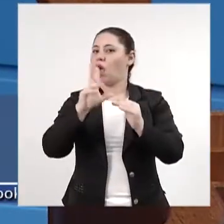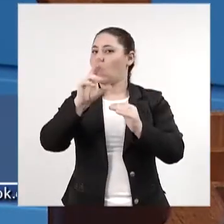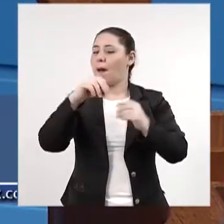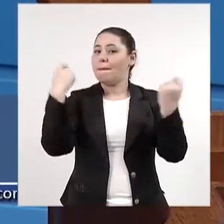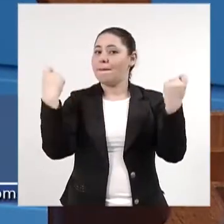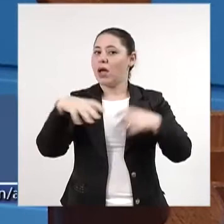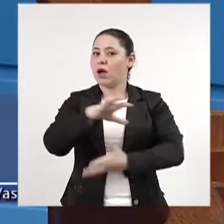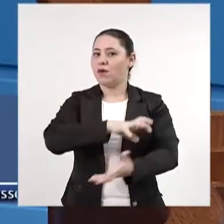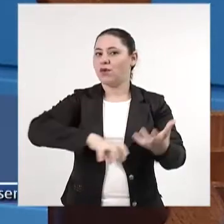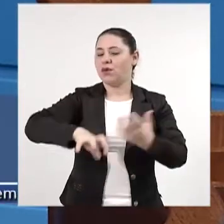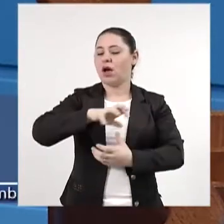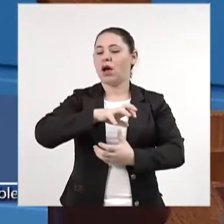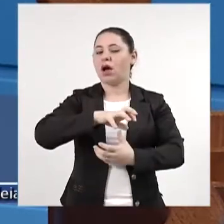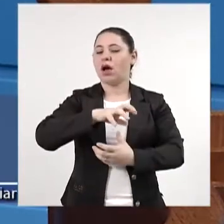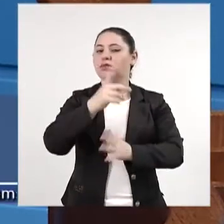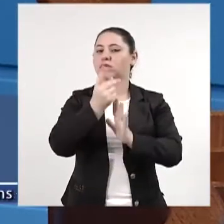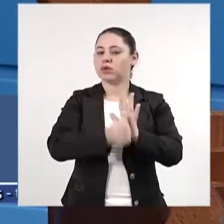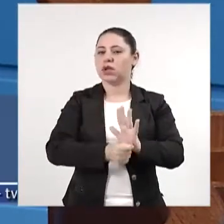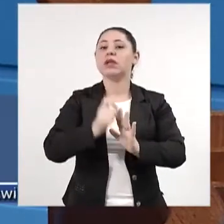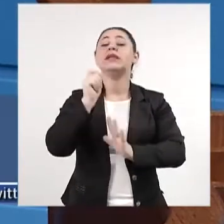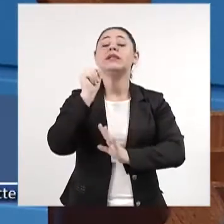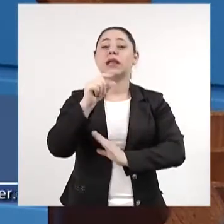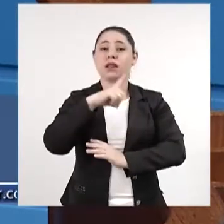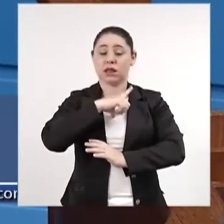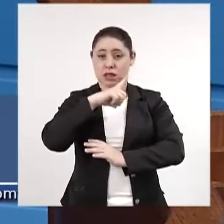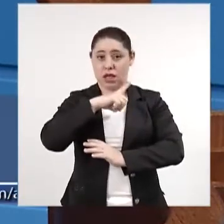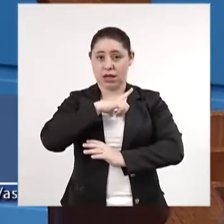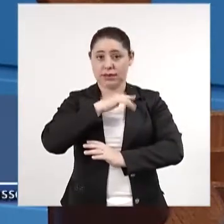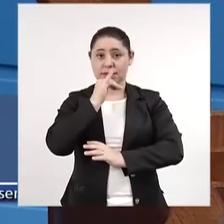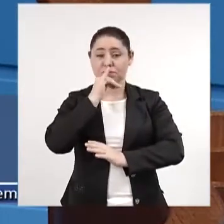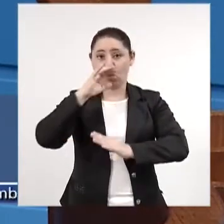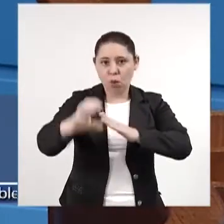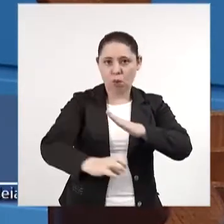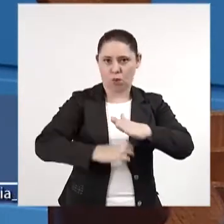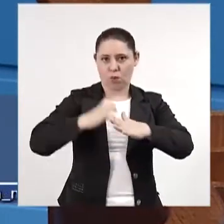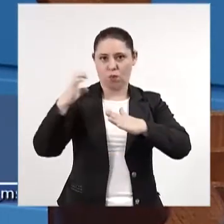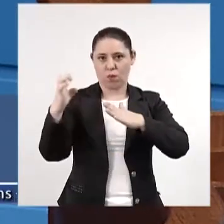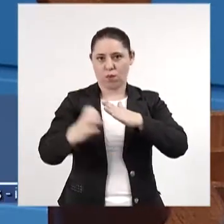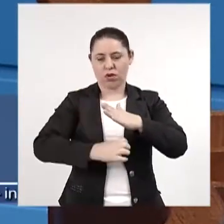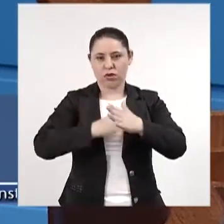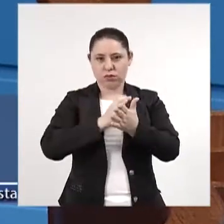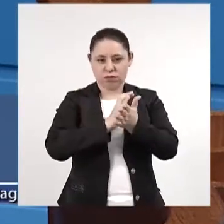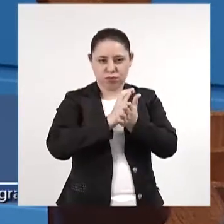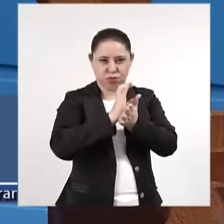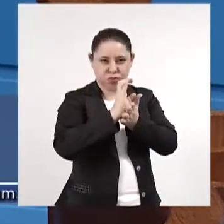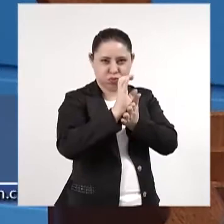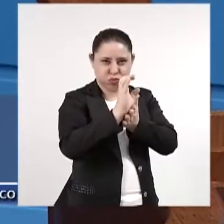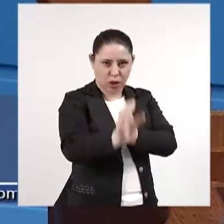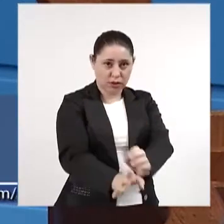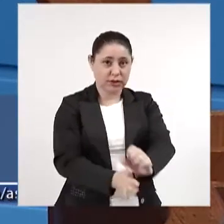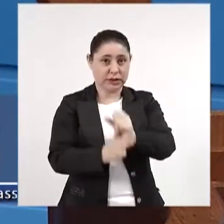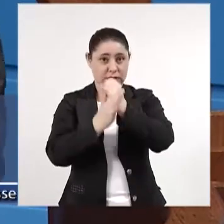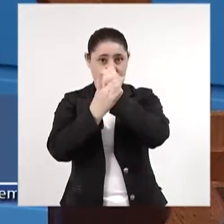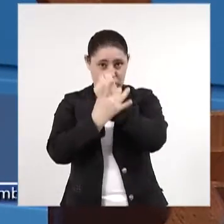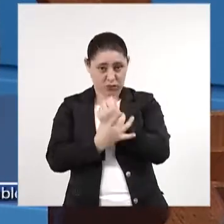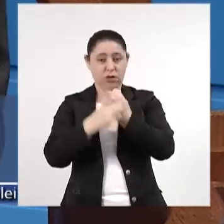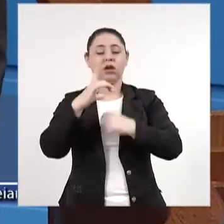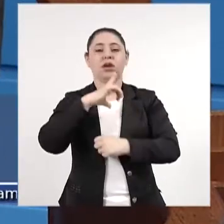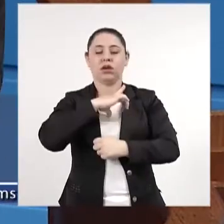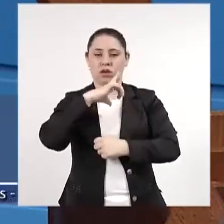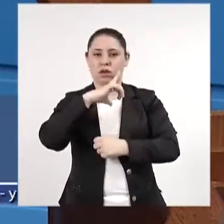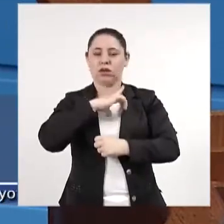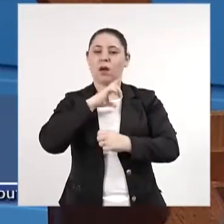reforma tributária que, de fato, permita os empresários desse país investir com segurança e ter uma